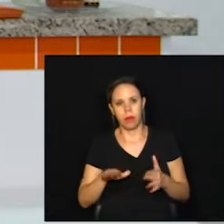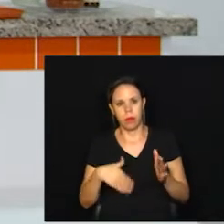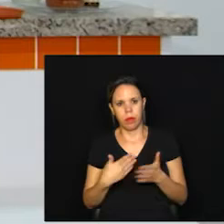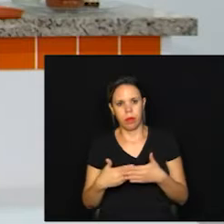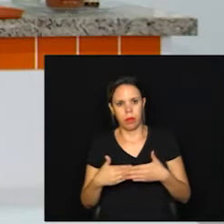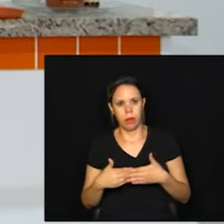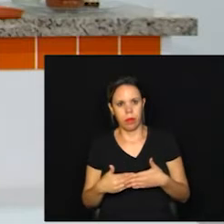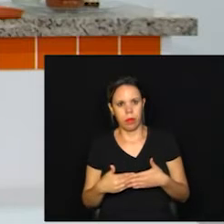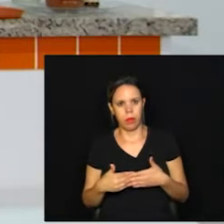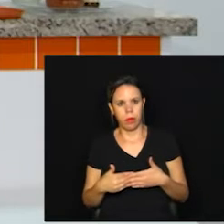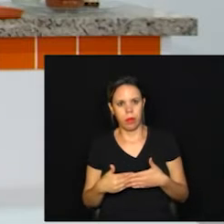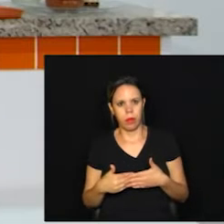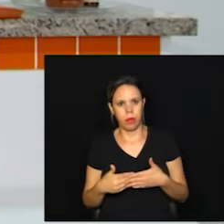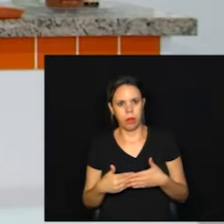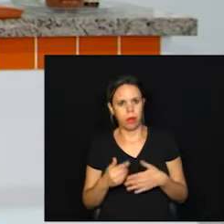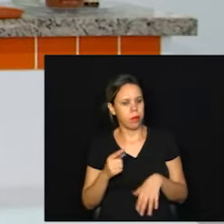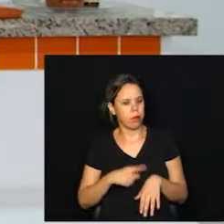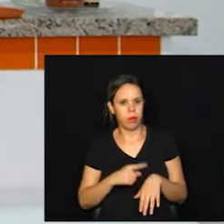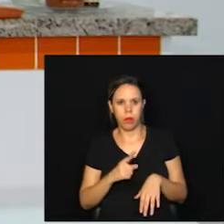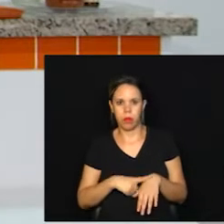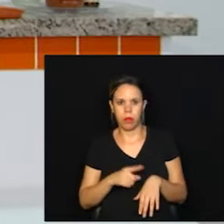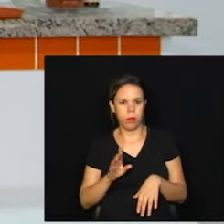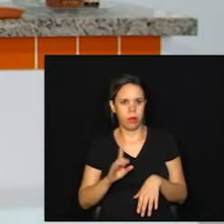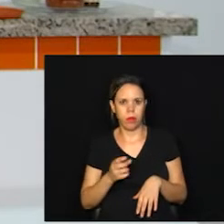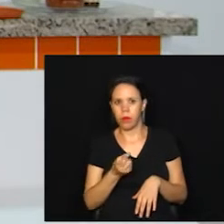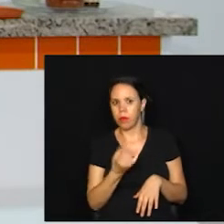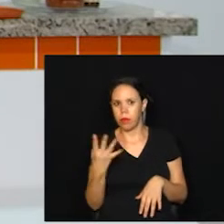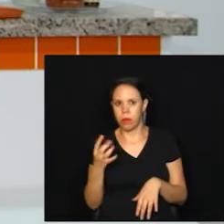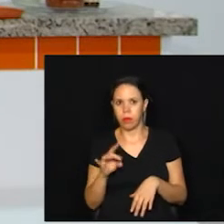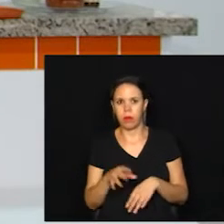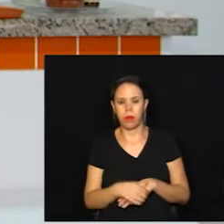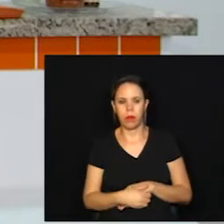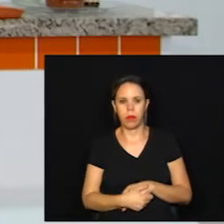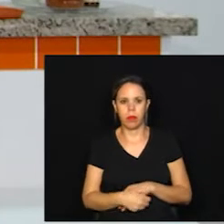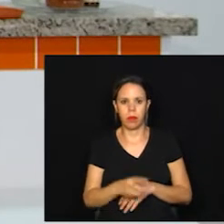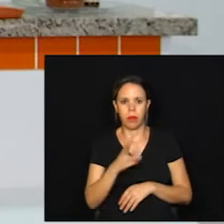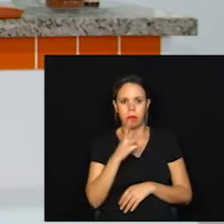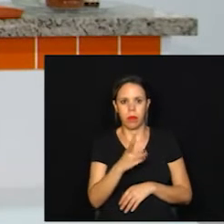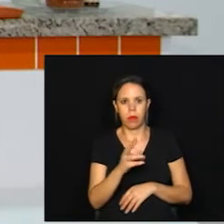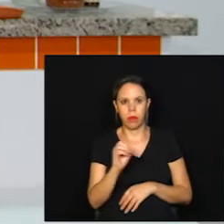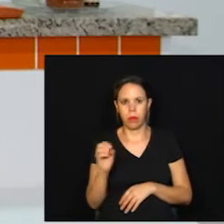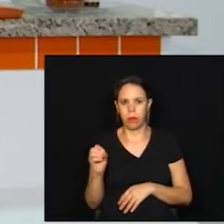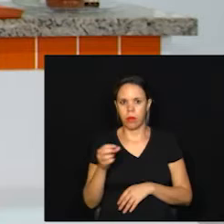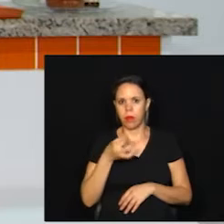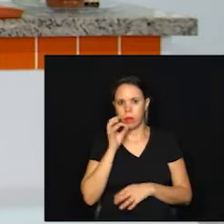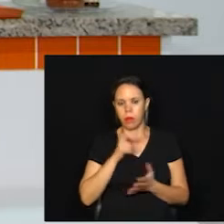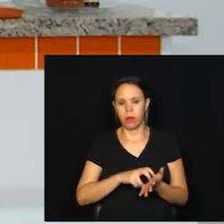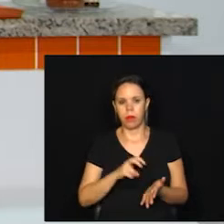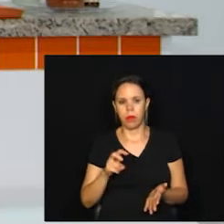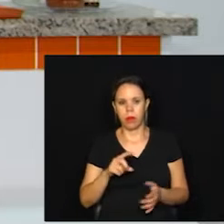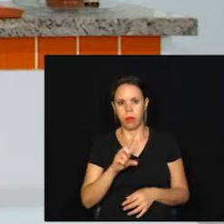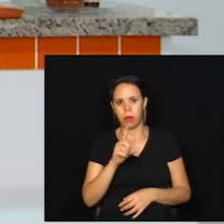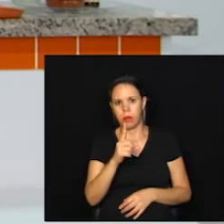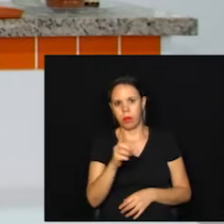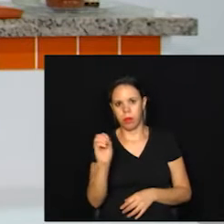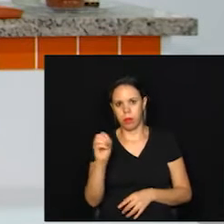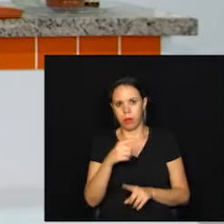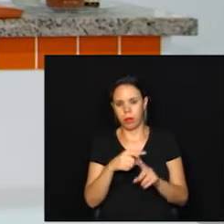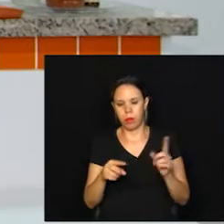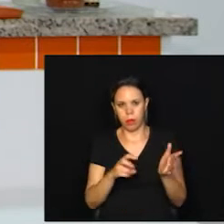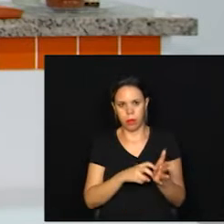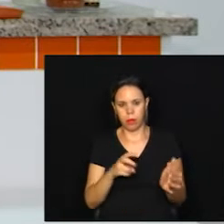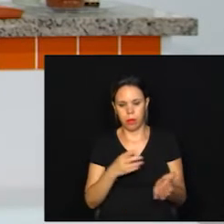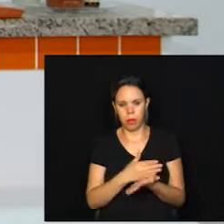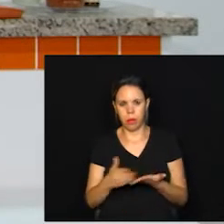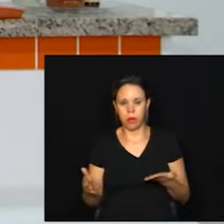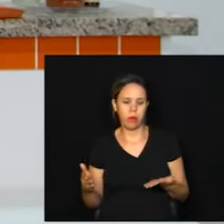fechamento, que nós não contamos horário, nós contamos quantidade. Então são 300 cafés da manhã. 10:30 começa o almoço